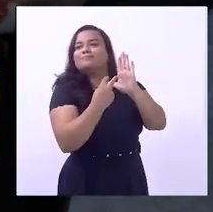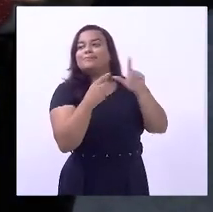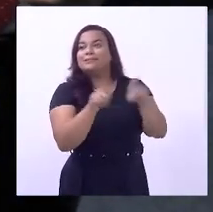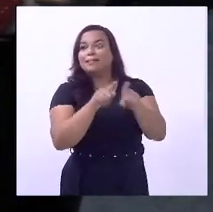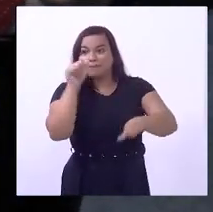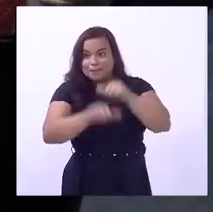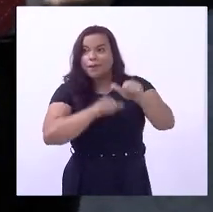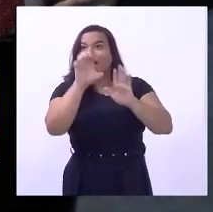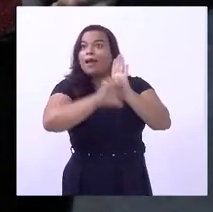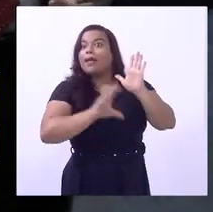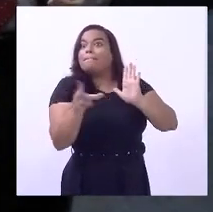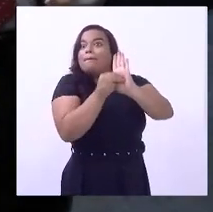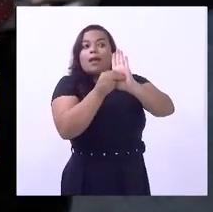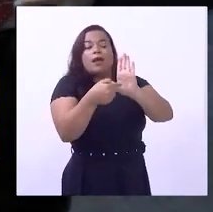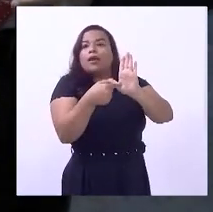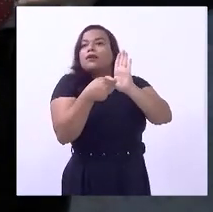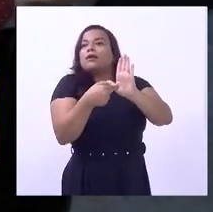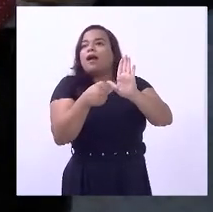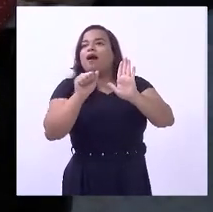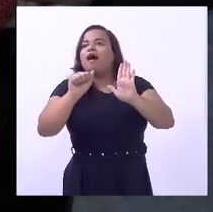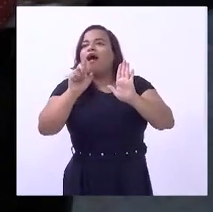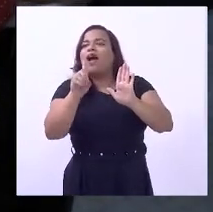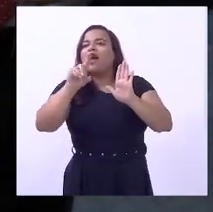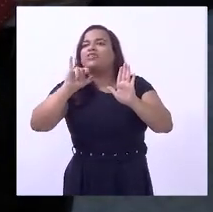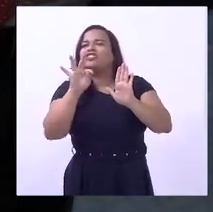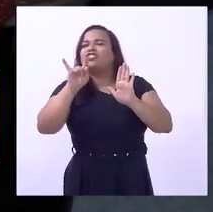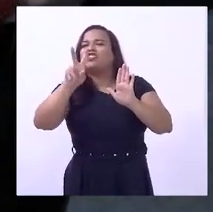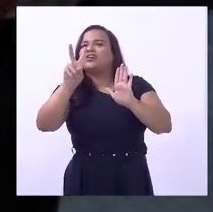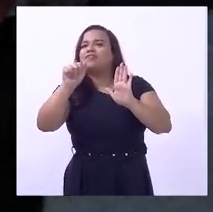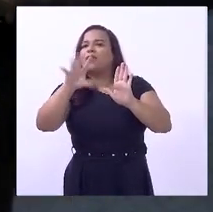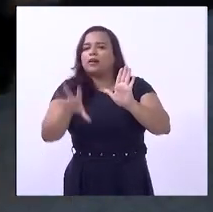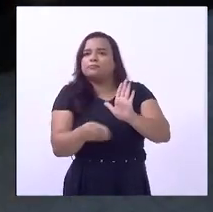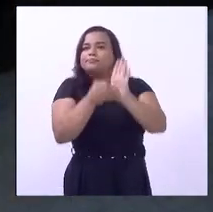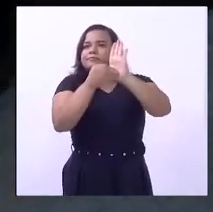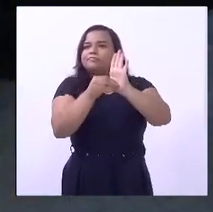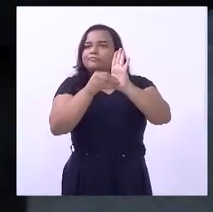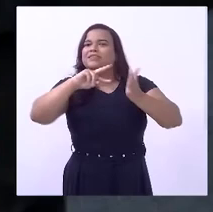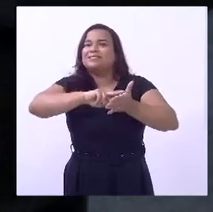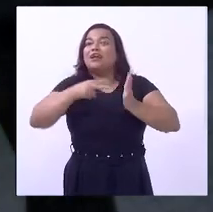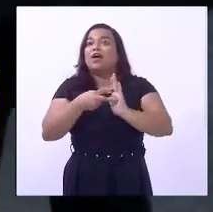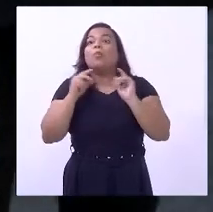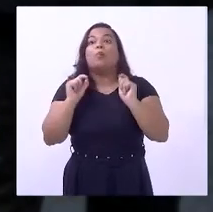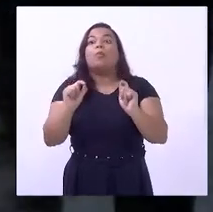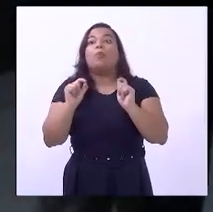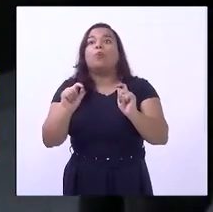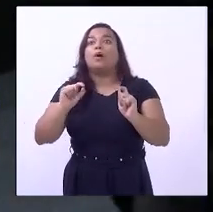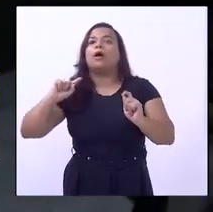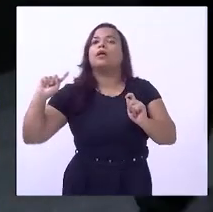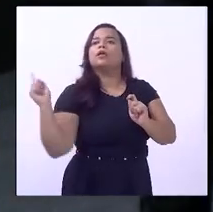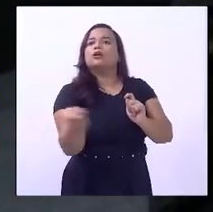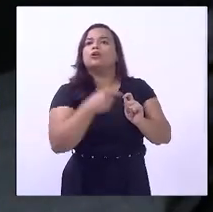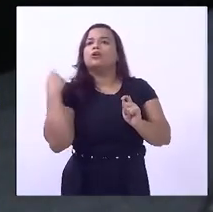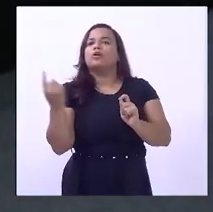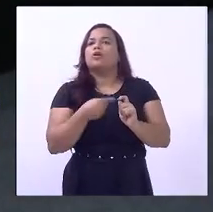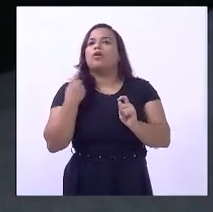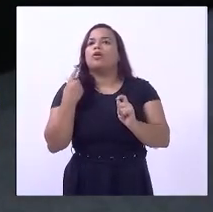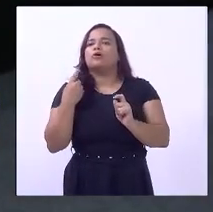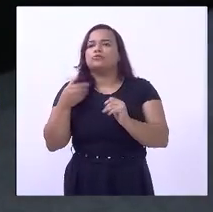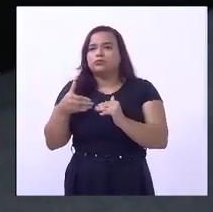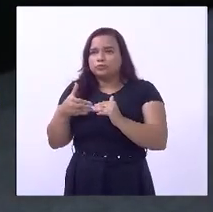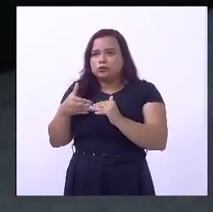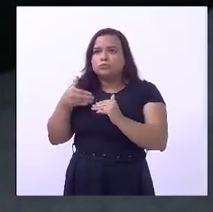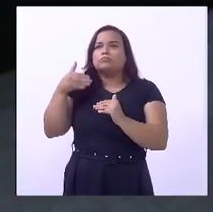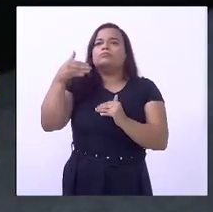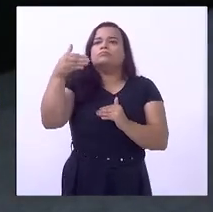emenda numa emenda aditiva. Isso significa que nós vamos apartar para um caso eventual